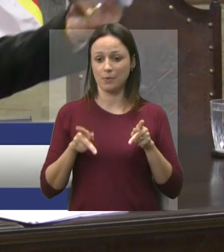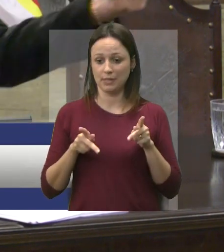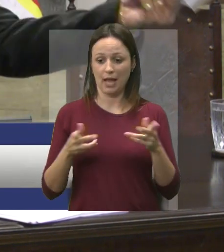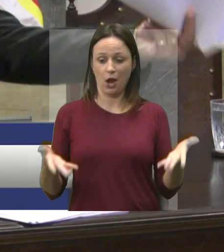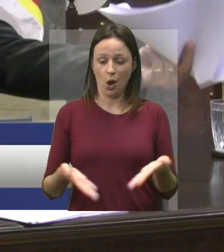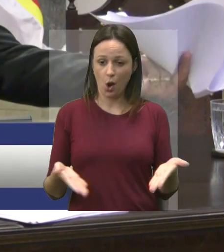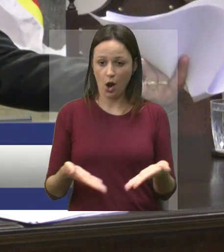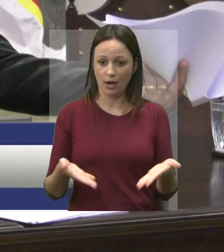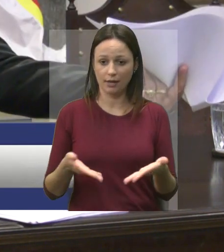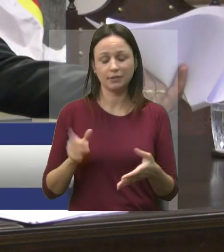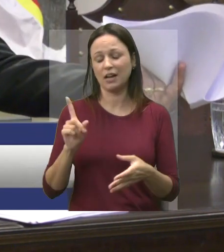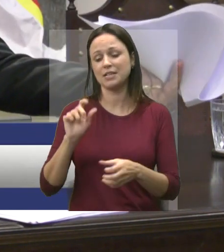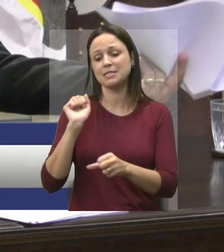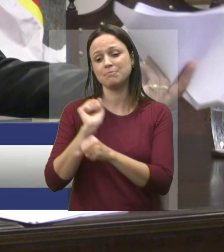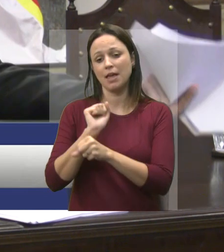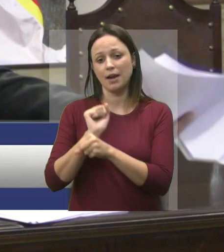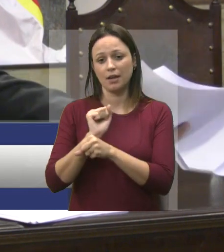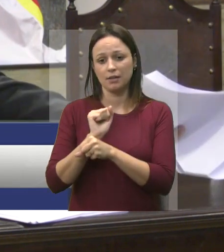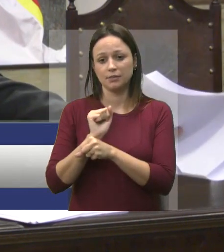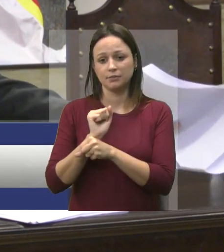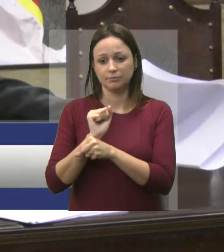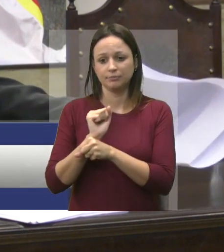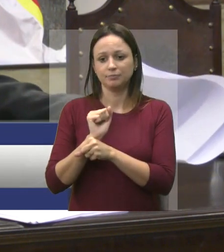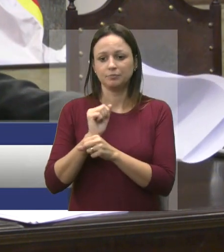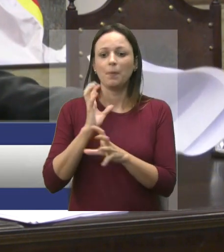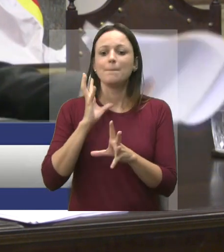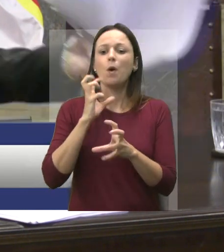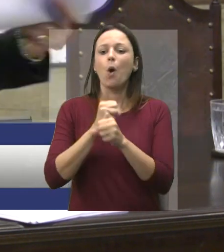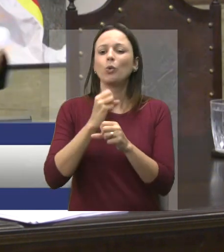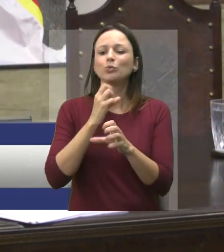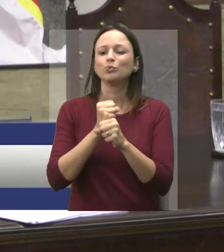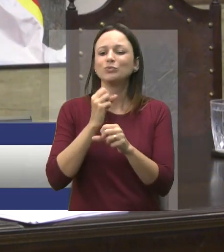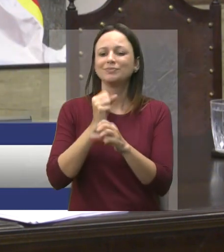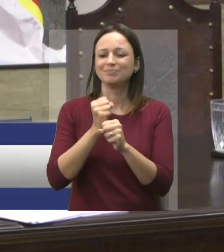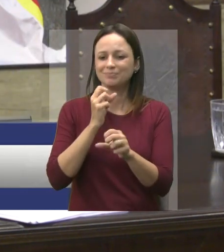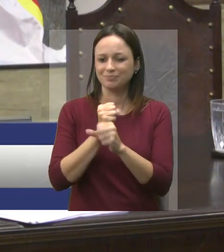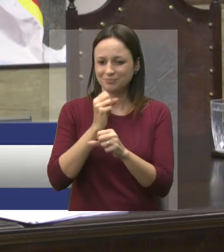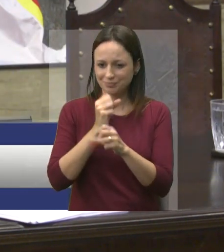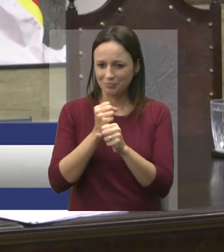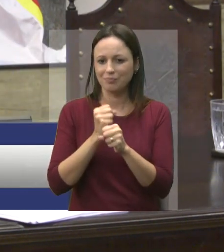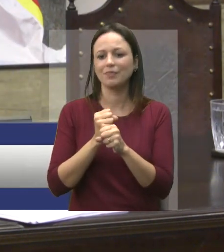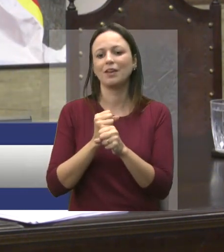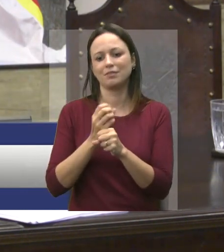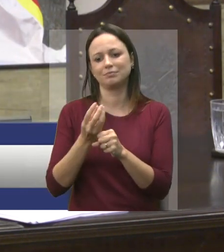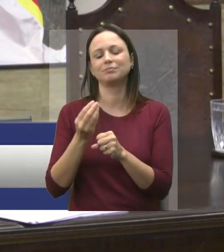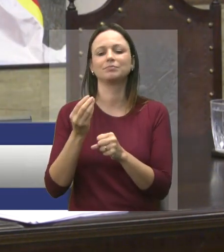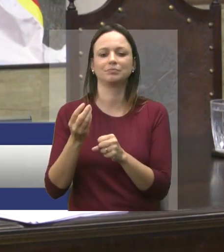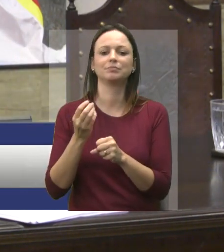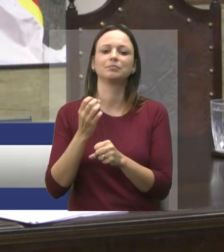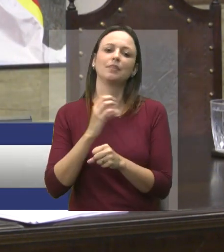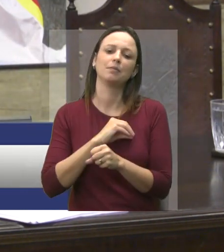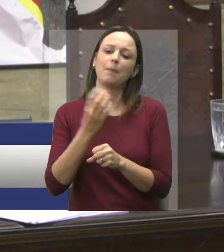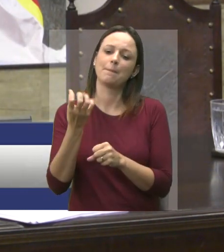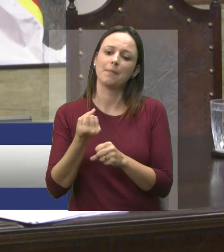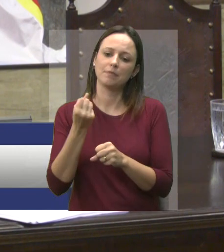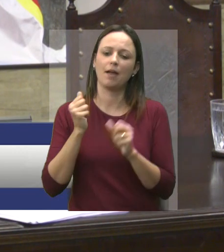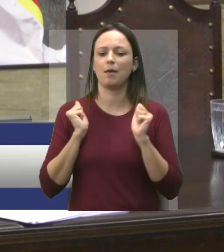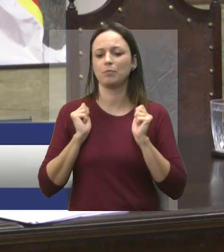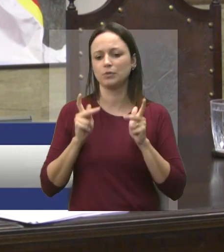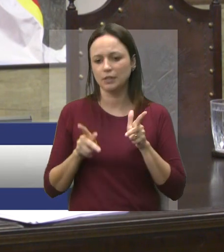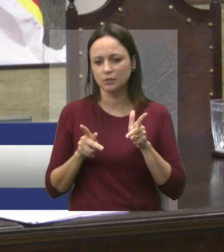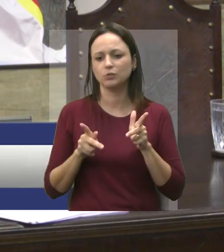agora, esperar completar os pontos, por exemplo, e ter um benefício concedido sem fator previdenciário.